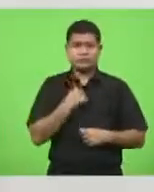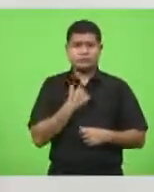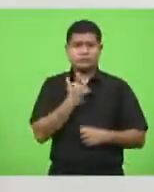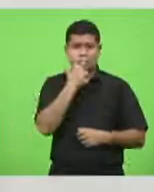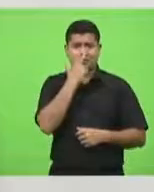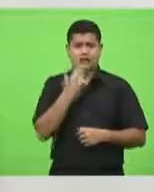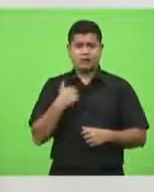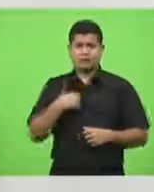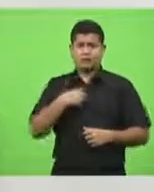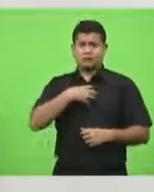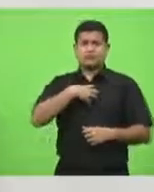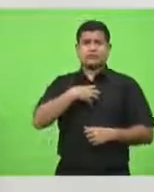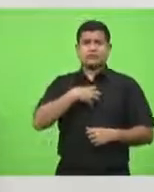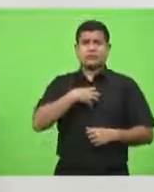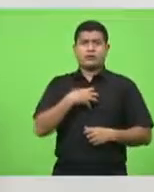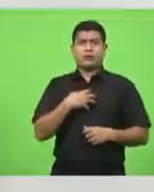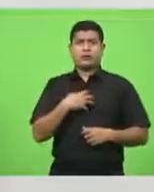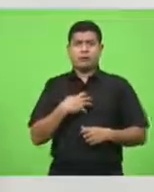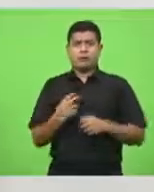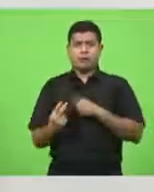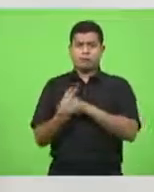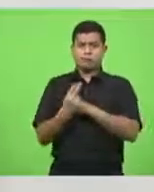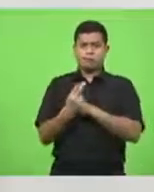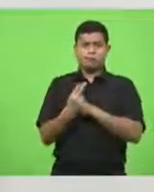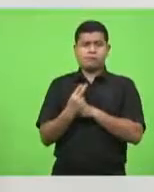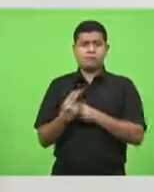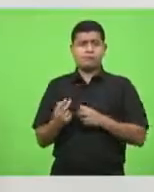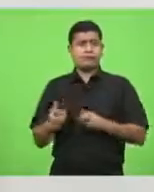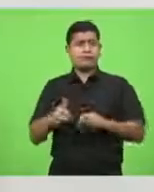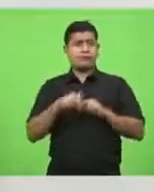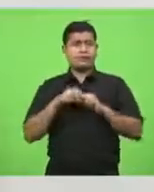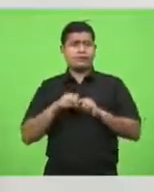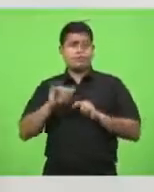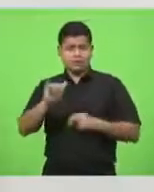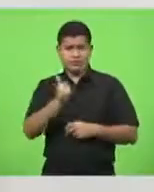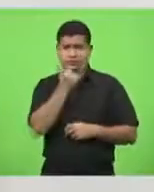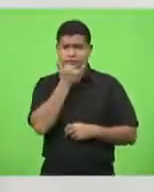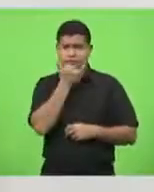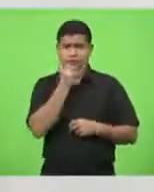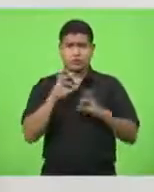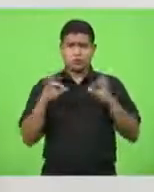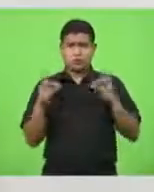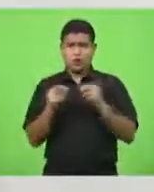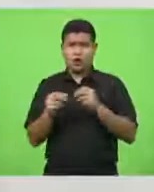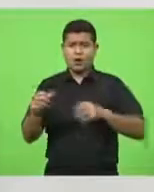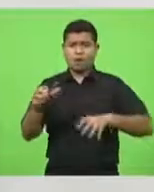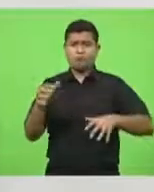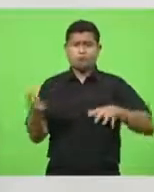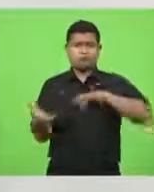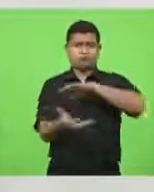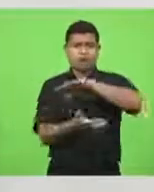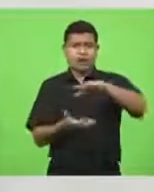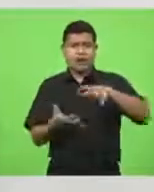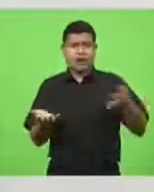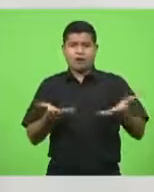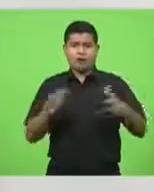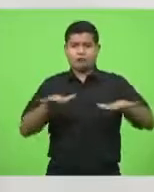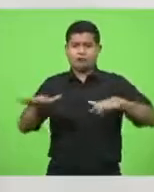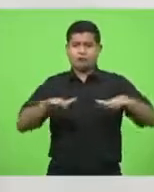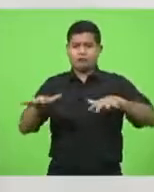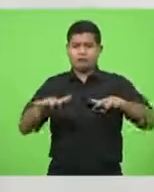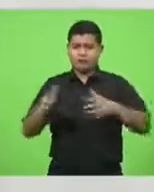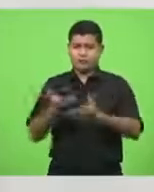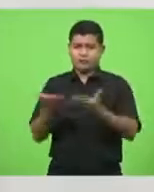me sentindo mais protegido. E, por isso, justifica toda a movimentação do setor